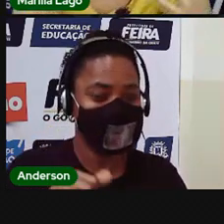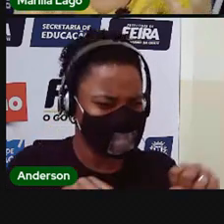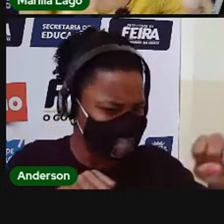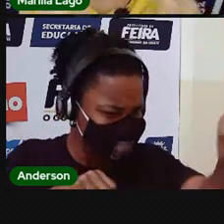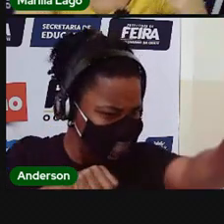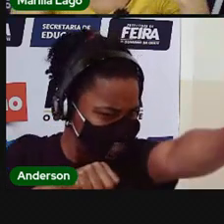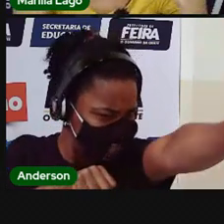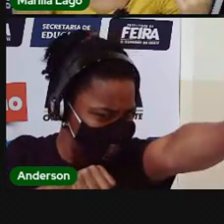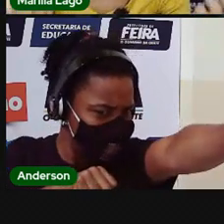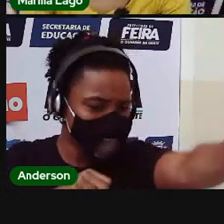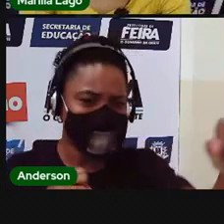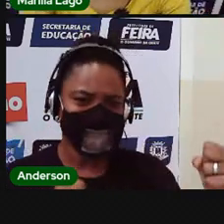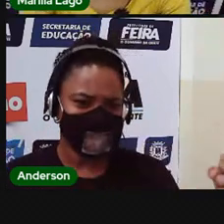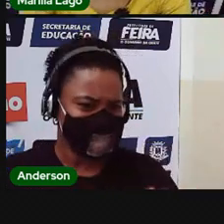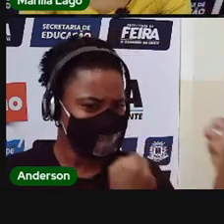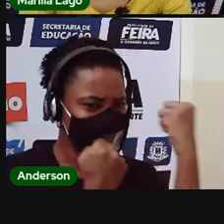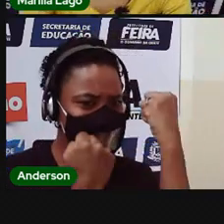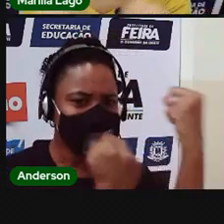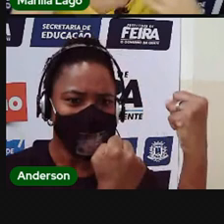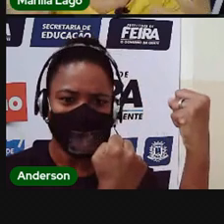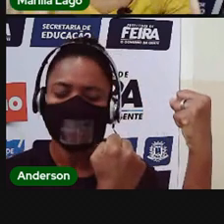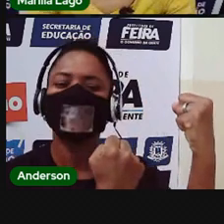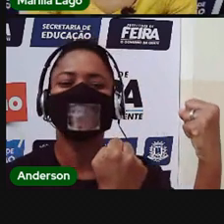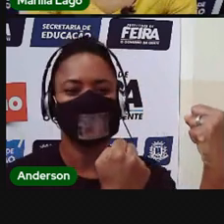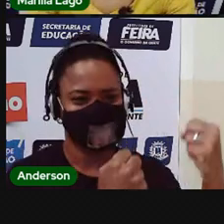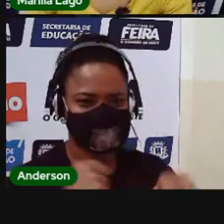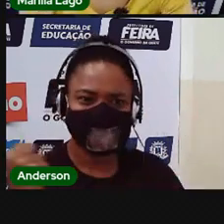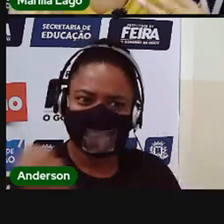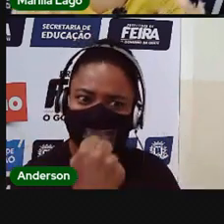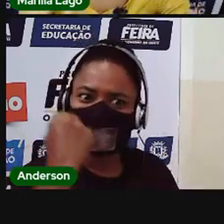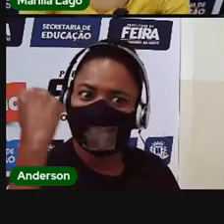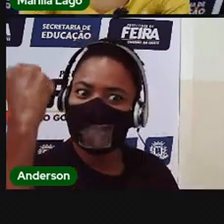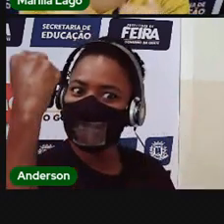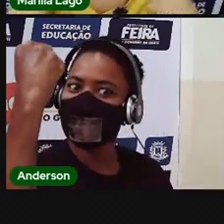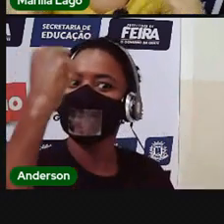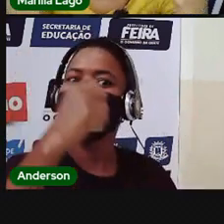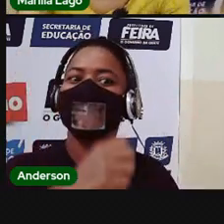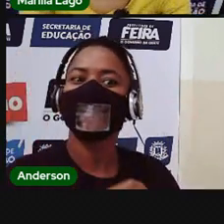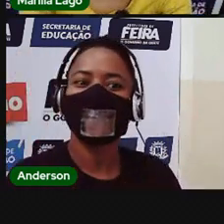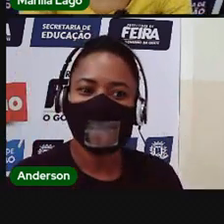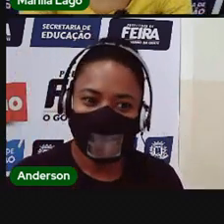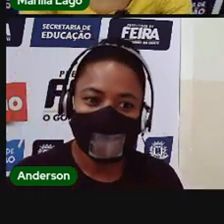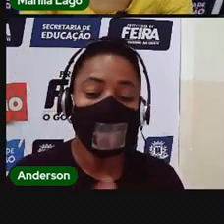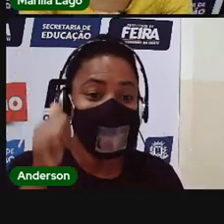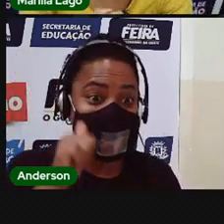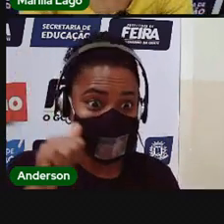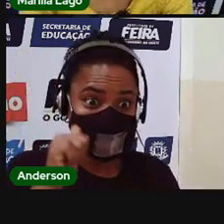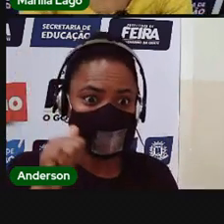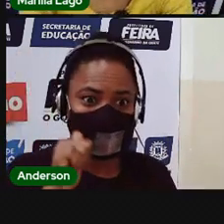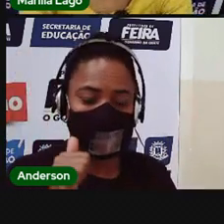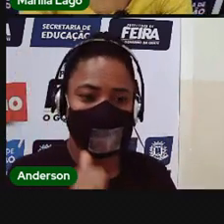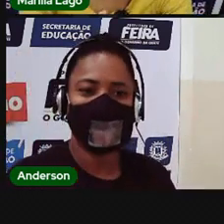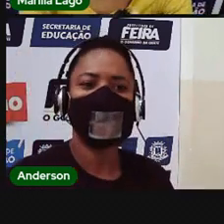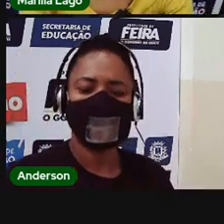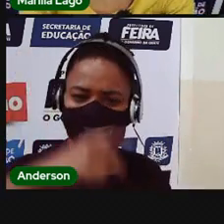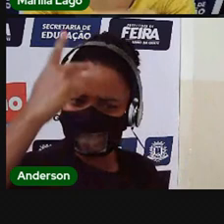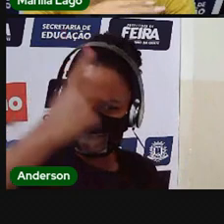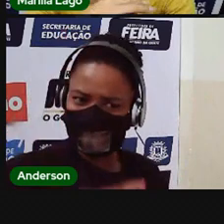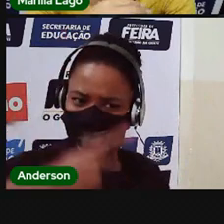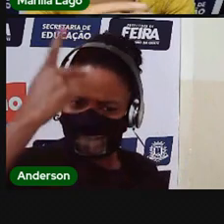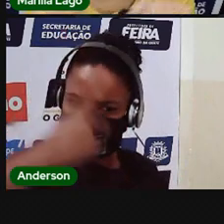que representa muita força. Uma mulher realmente que é protagonista da própria história,